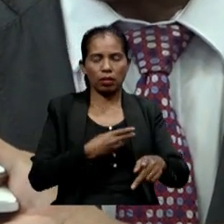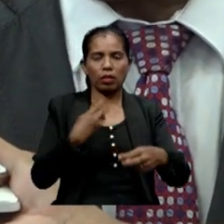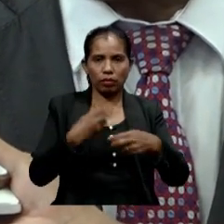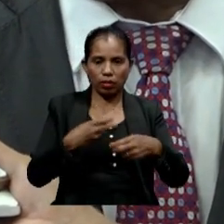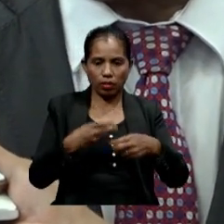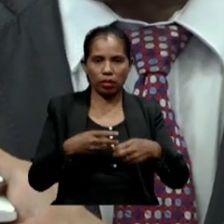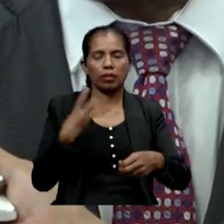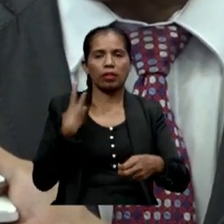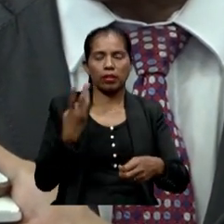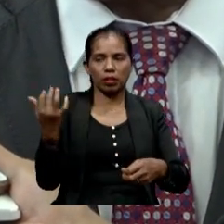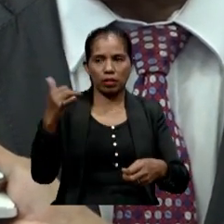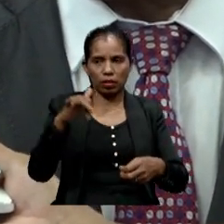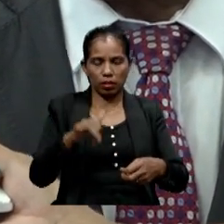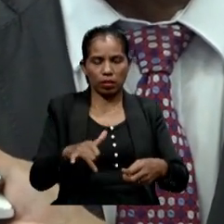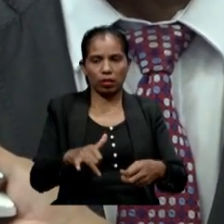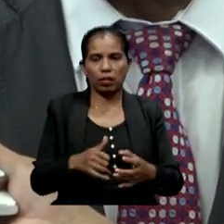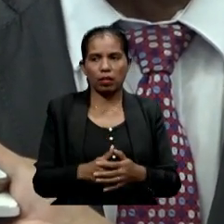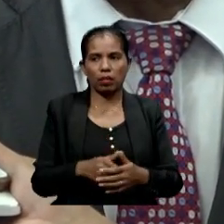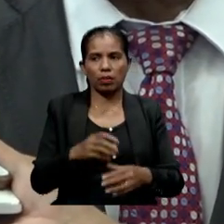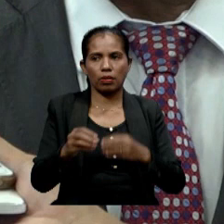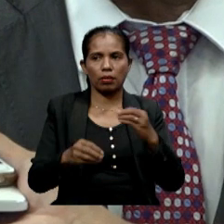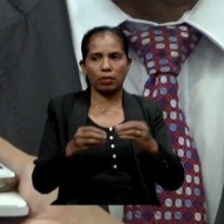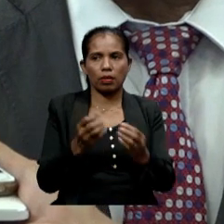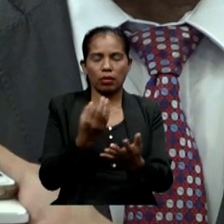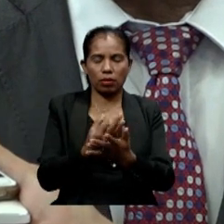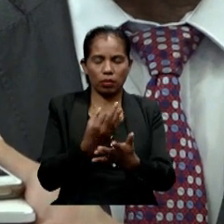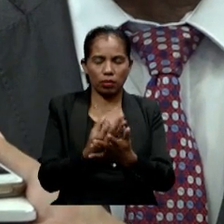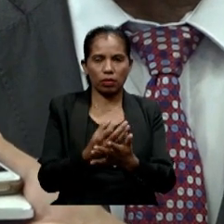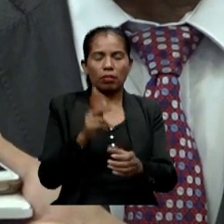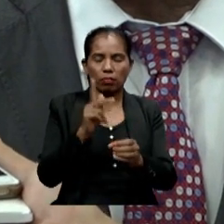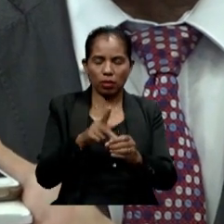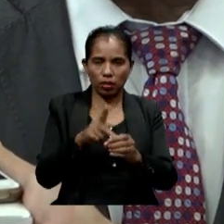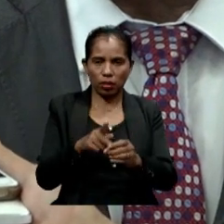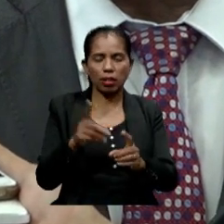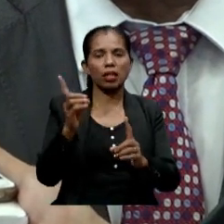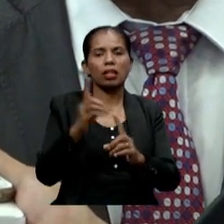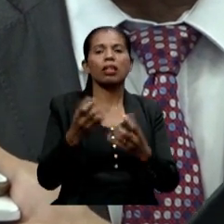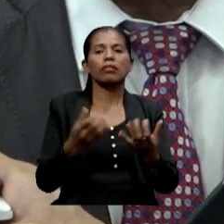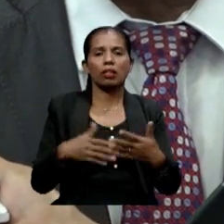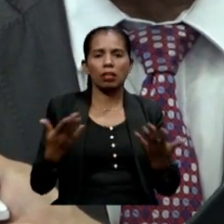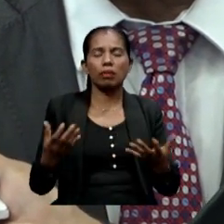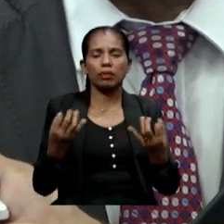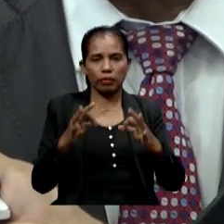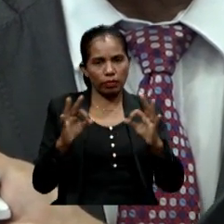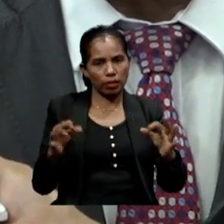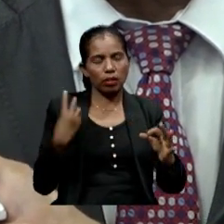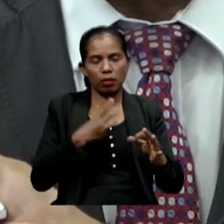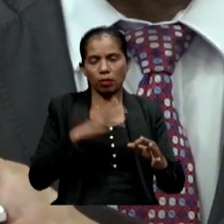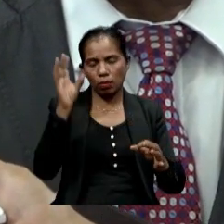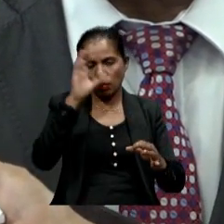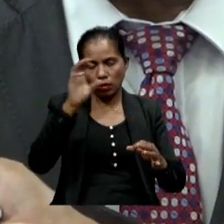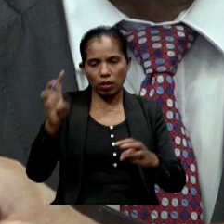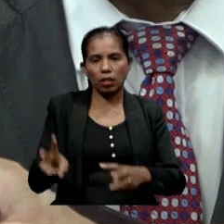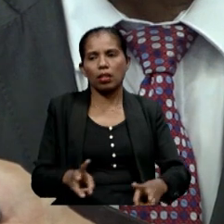mesma ato quando ba itania fundo minerai ne bahira mak ato ramata ita tem que buscar dalan selu